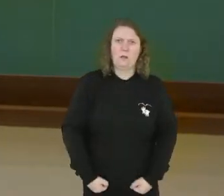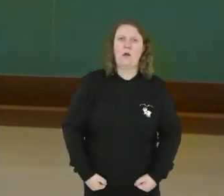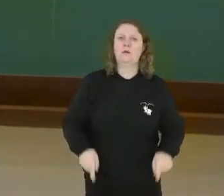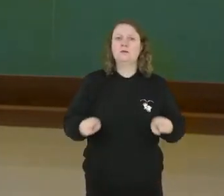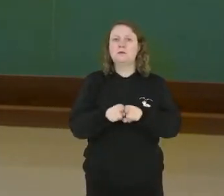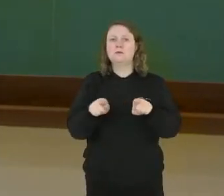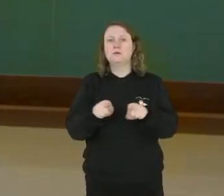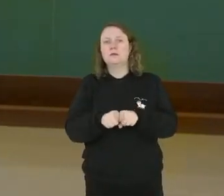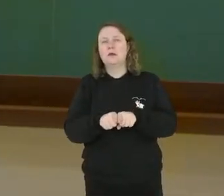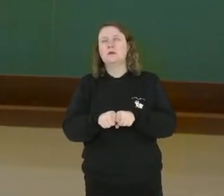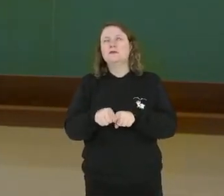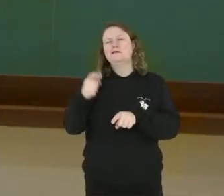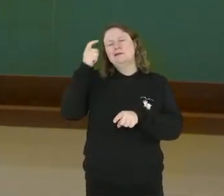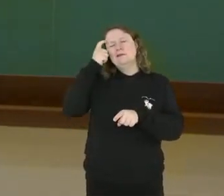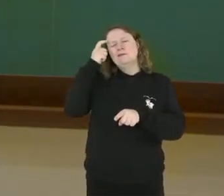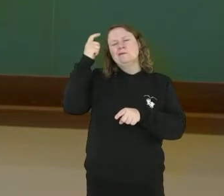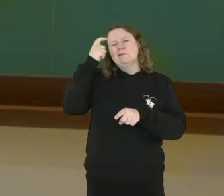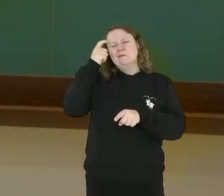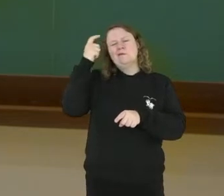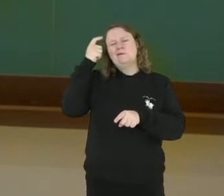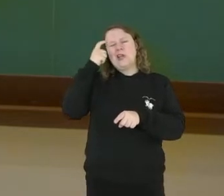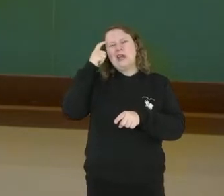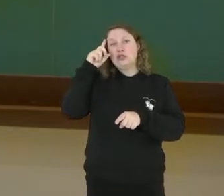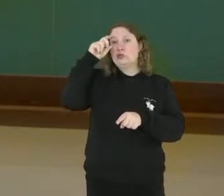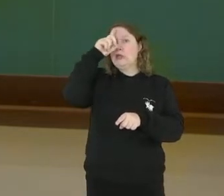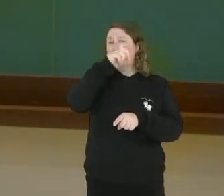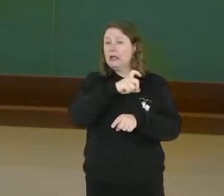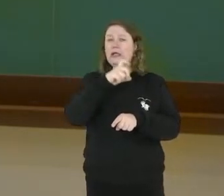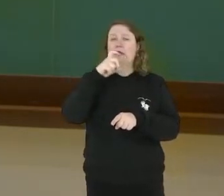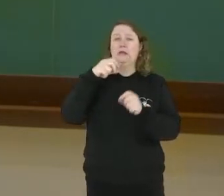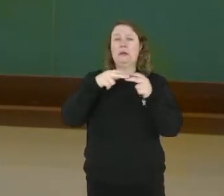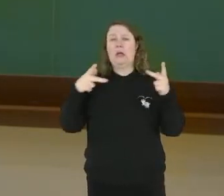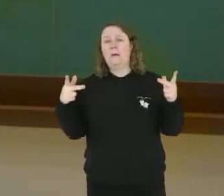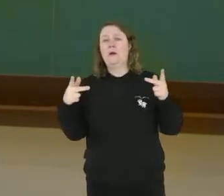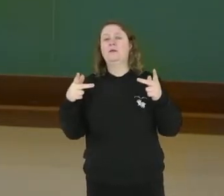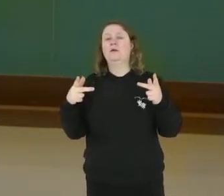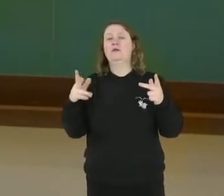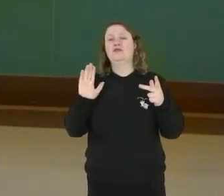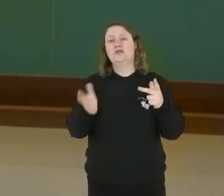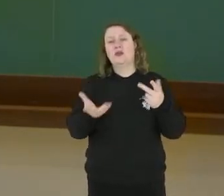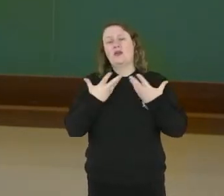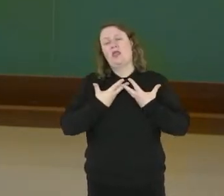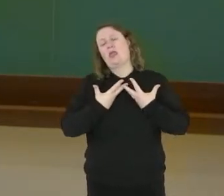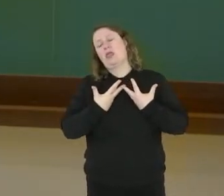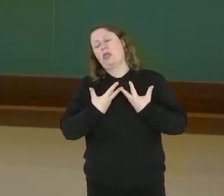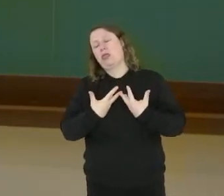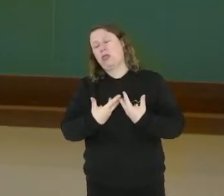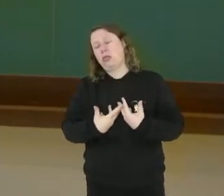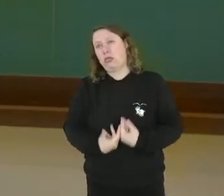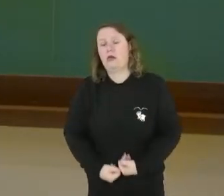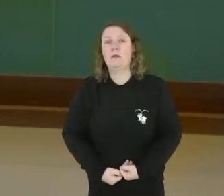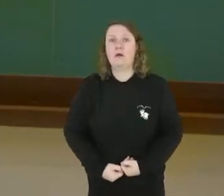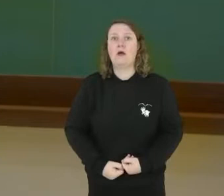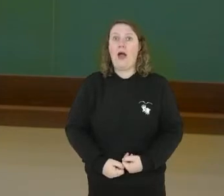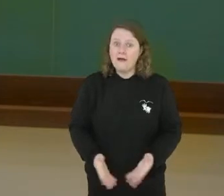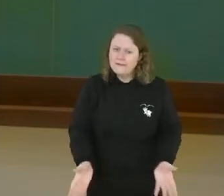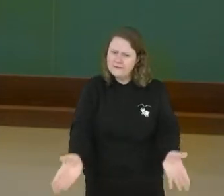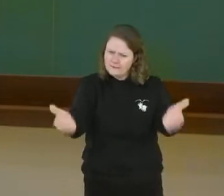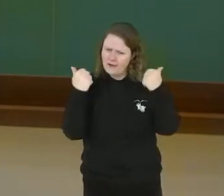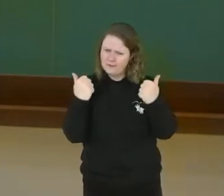pensamento específico de algum assunto. Então, ele é um trabalho lá que está desgastado, já está pensando muito naquele assunto. Então, vamos fazer um jogo